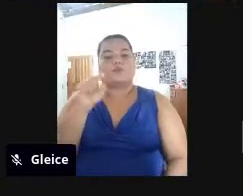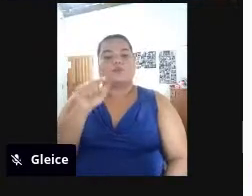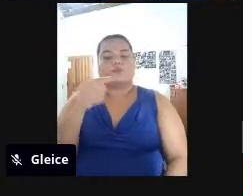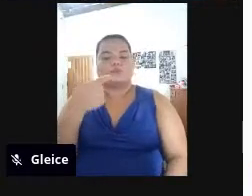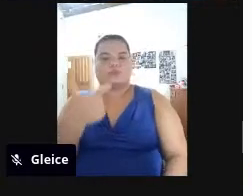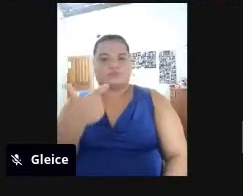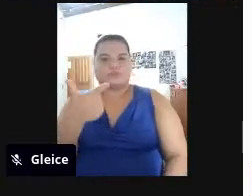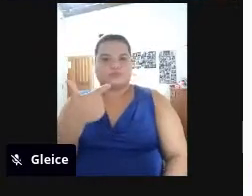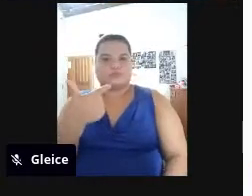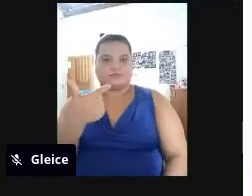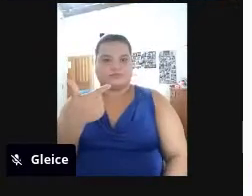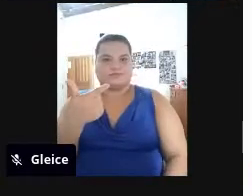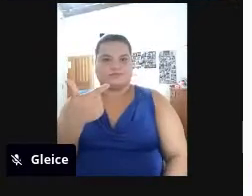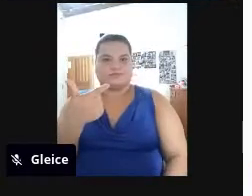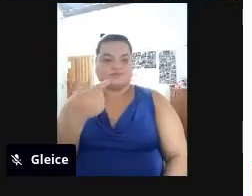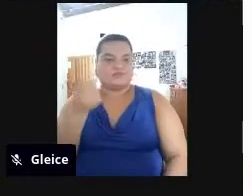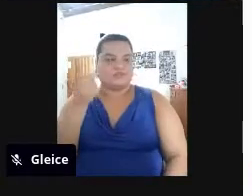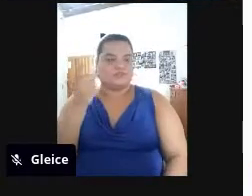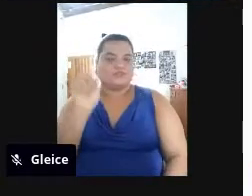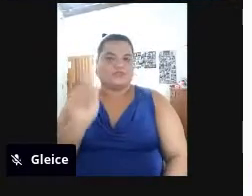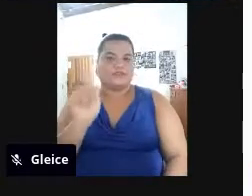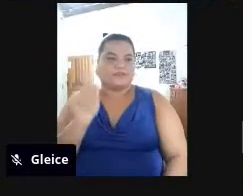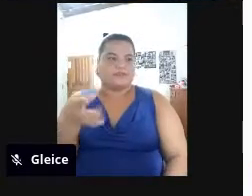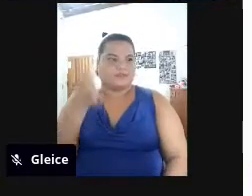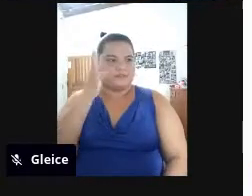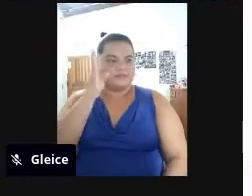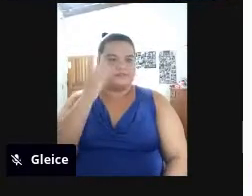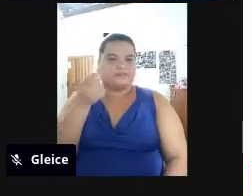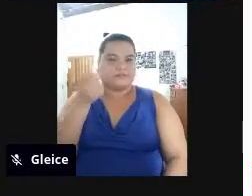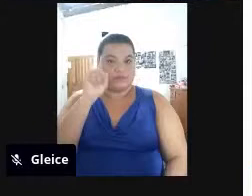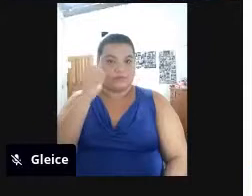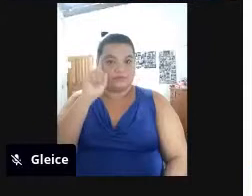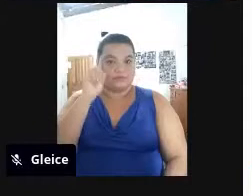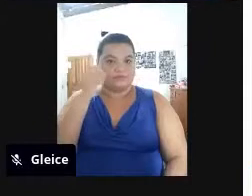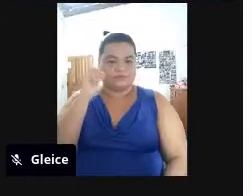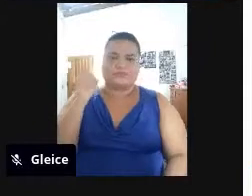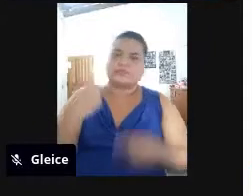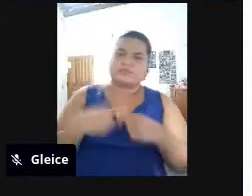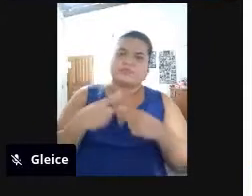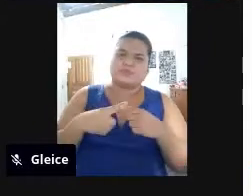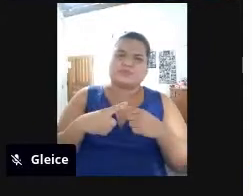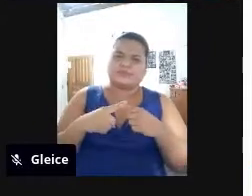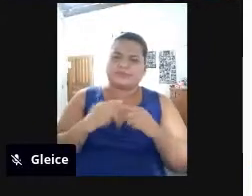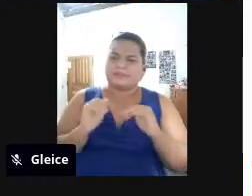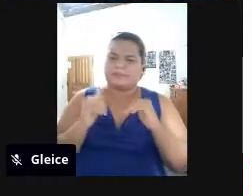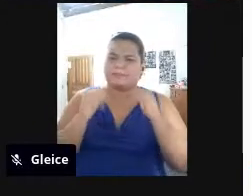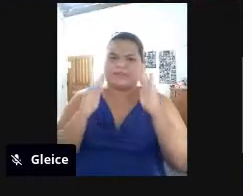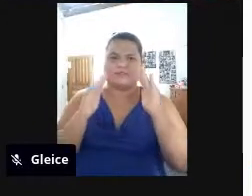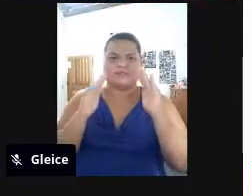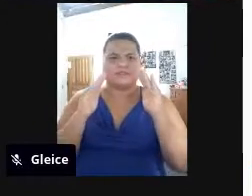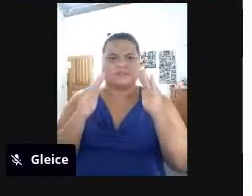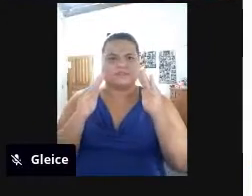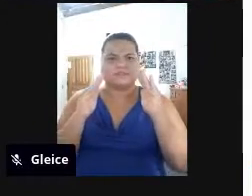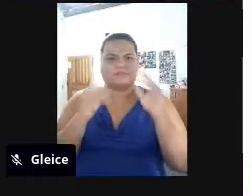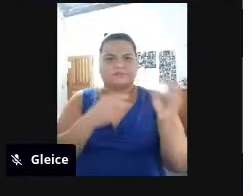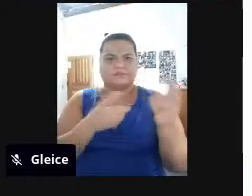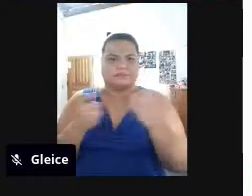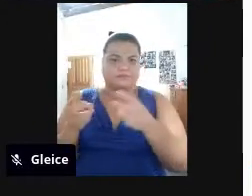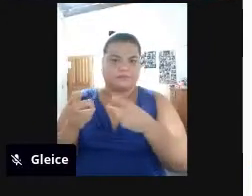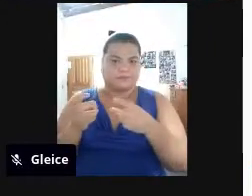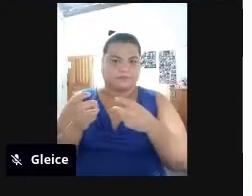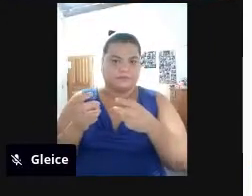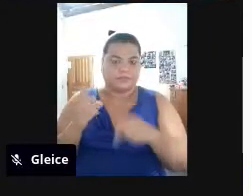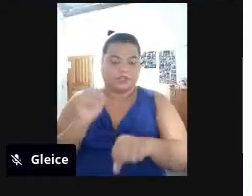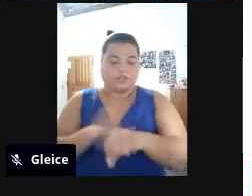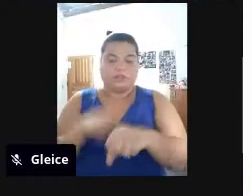por dia. Por que ela é maior em relação ao indivíduo sedentário? Vejam que, durante o exercício